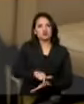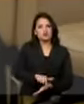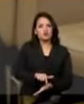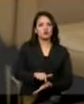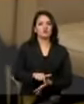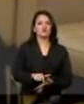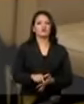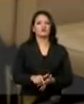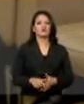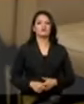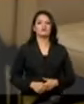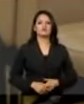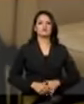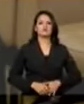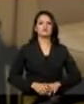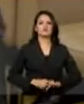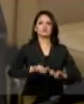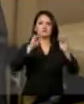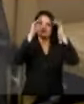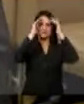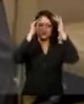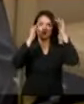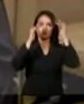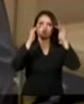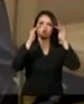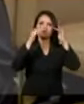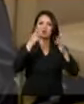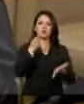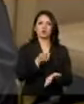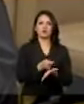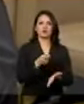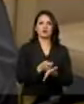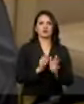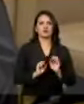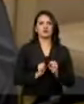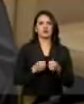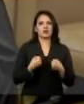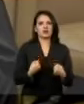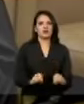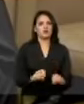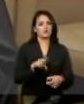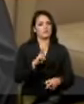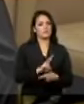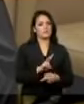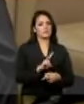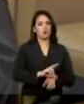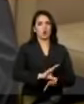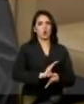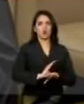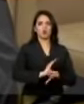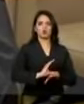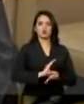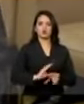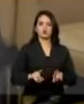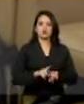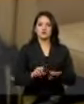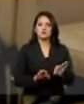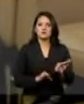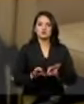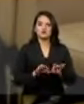no cumprimento do dever legal de defesa da Constituição da República e da ordem jurídica do Estado